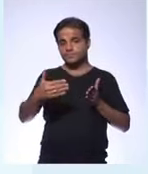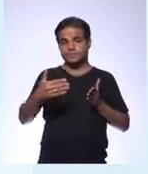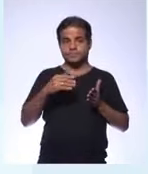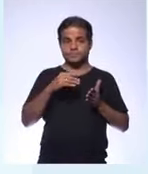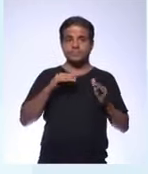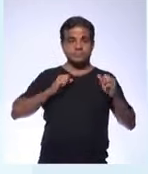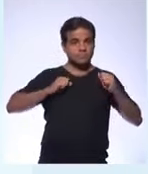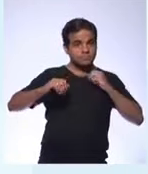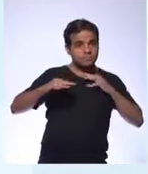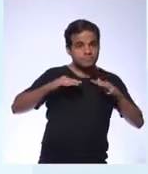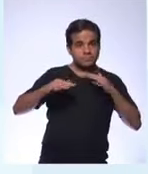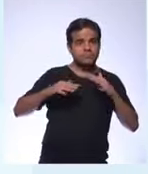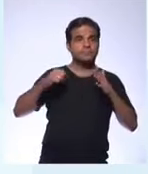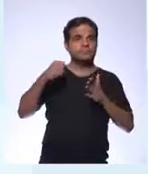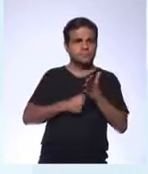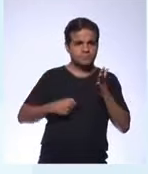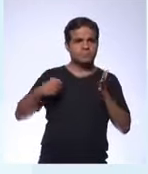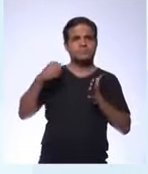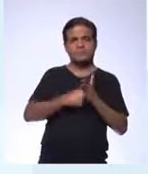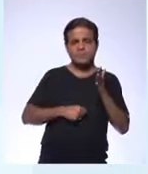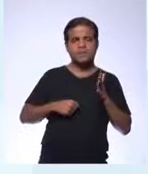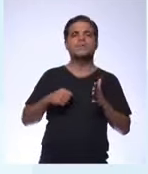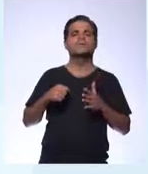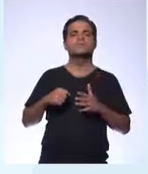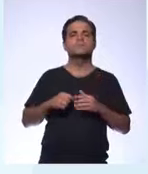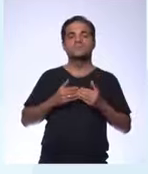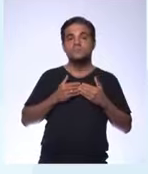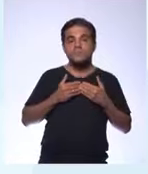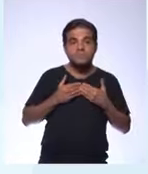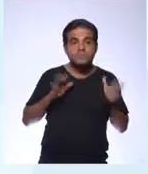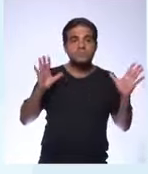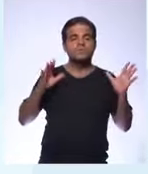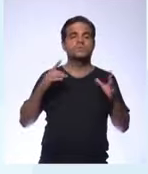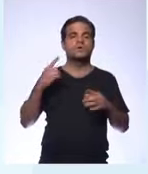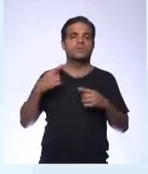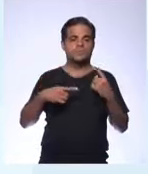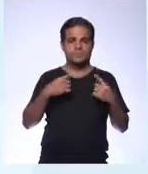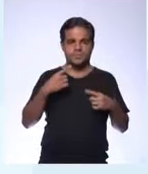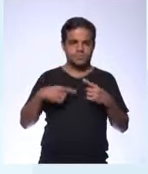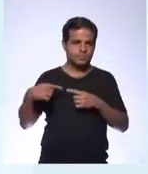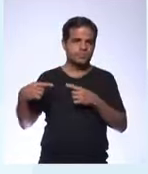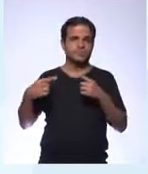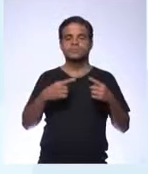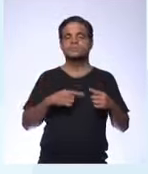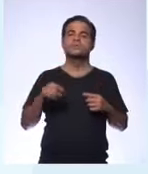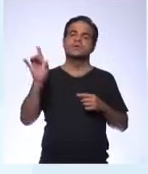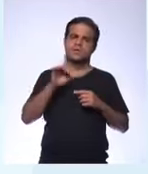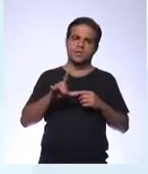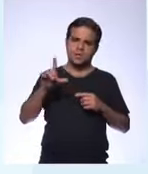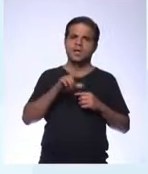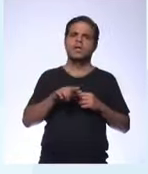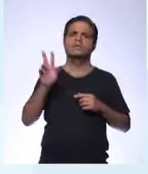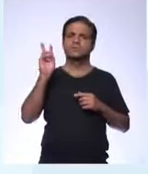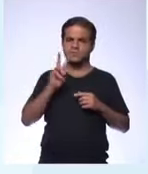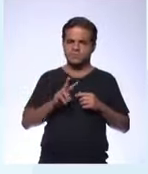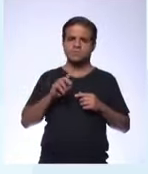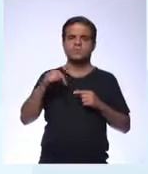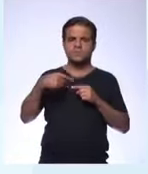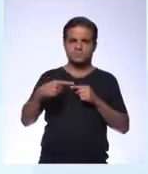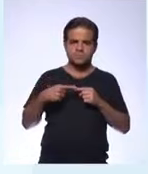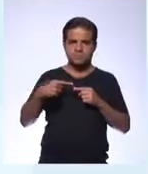os movimentos aí de abertura política, né? Claro que a gente vai ver já, mais